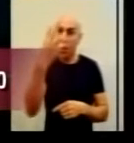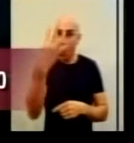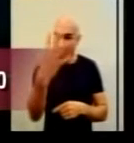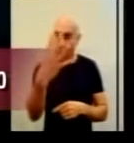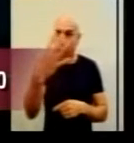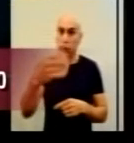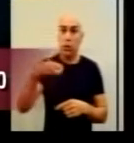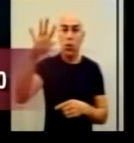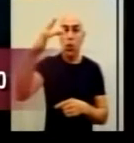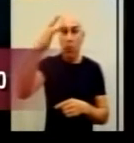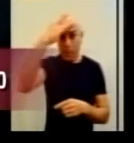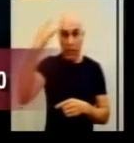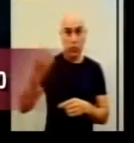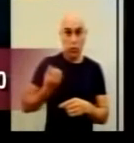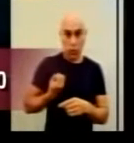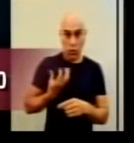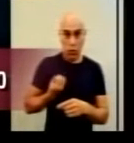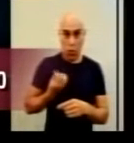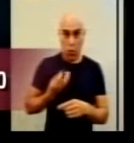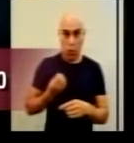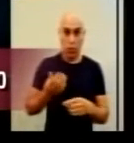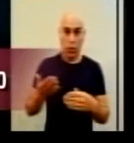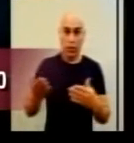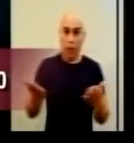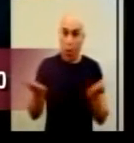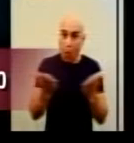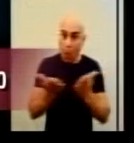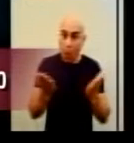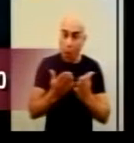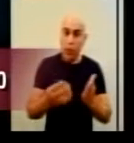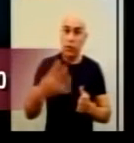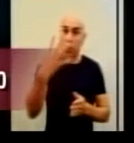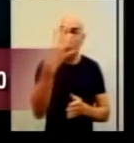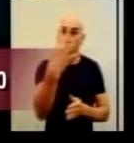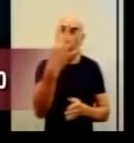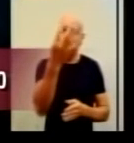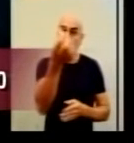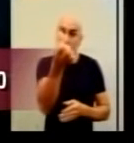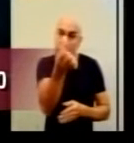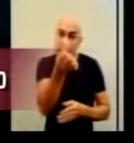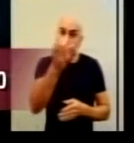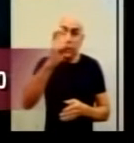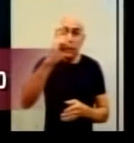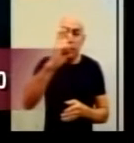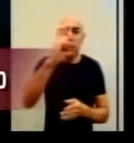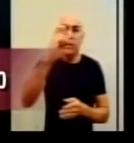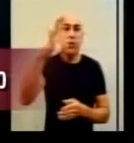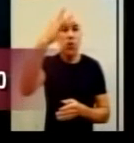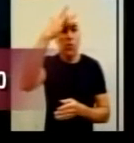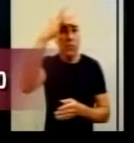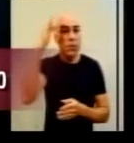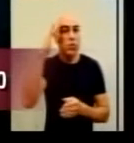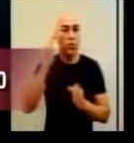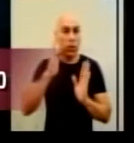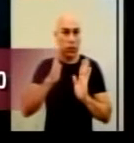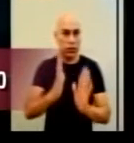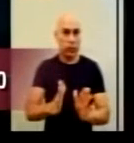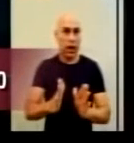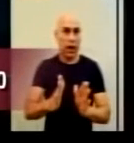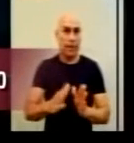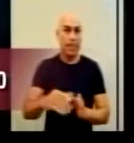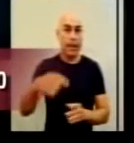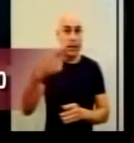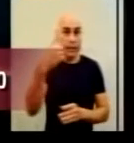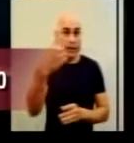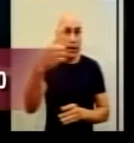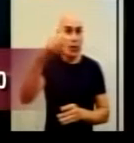284 casos na semana 31, que é a atual, e hoje fomos para 465 casos nessa semana, então